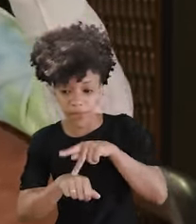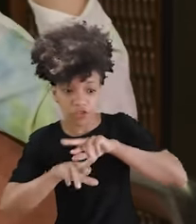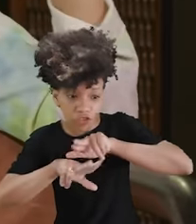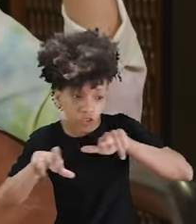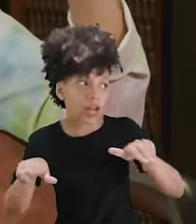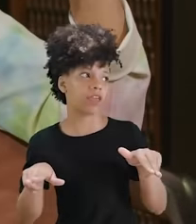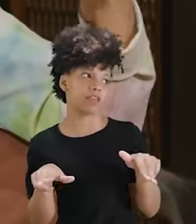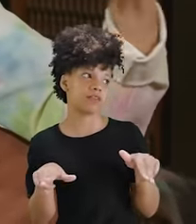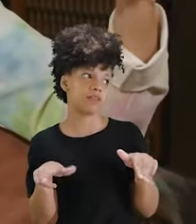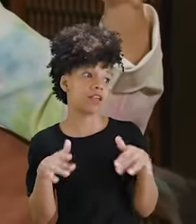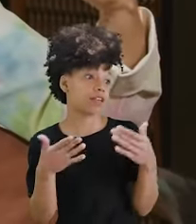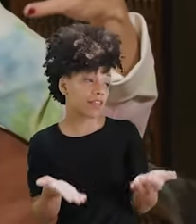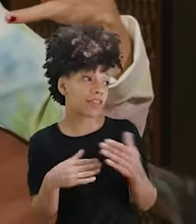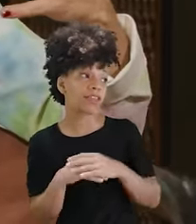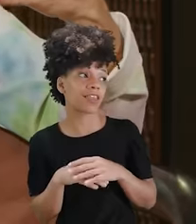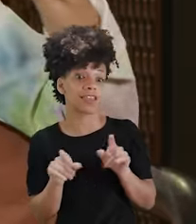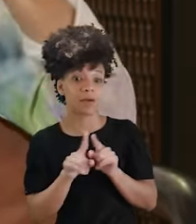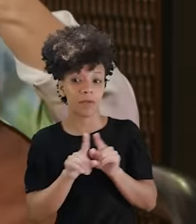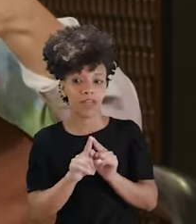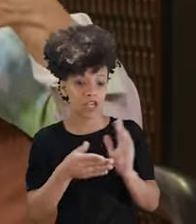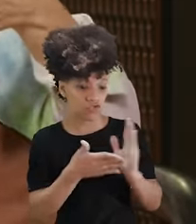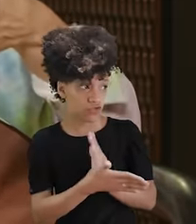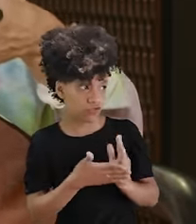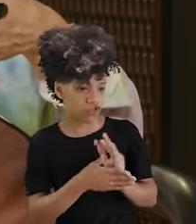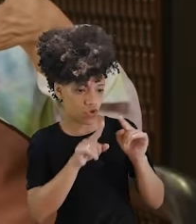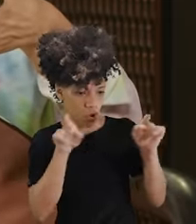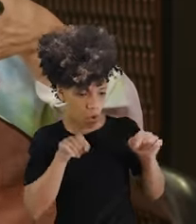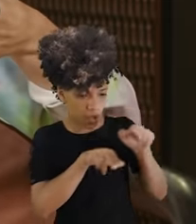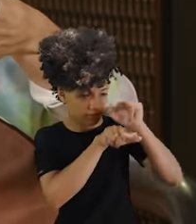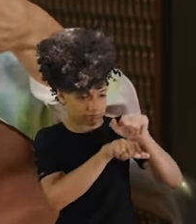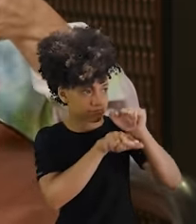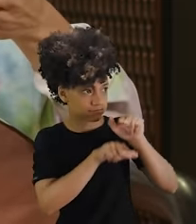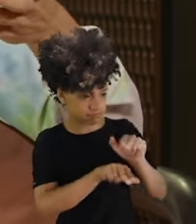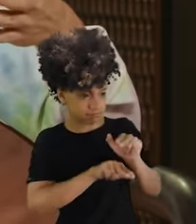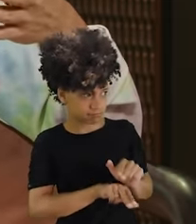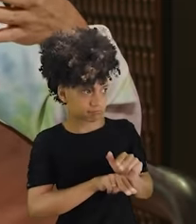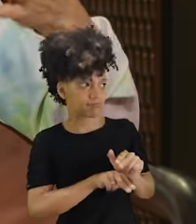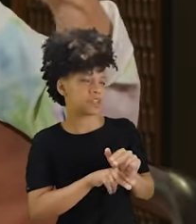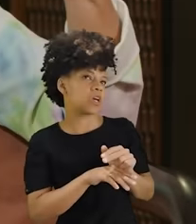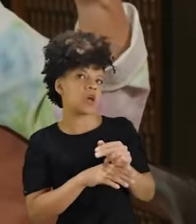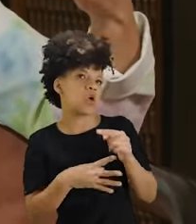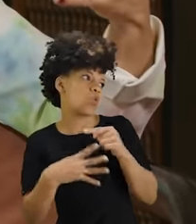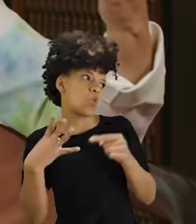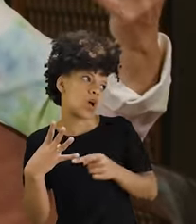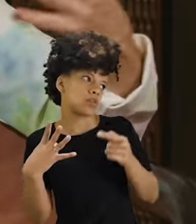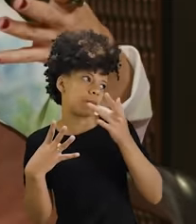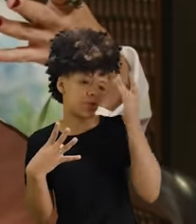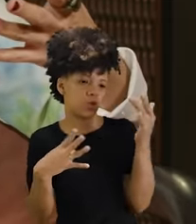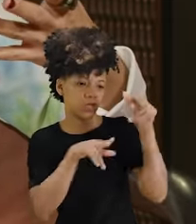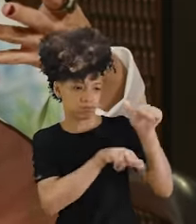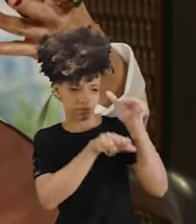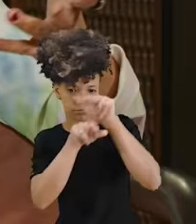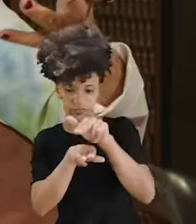costumes diferentes e muitos deles dividem cabe-lhe né Tipo chega o quatro